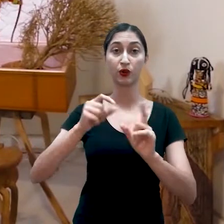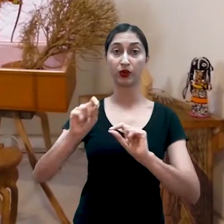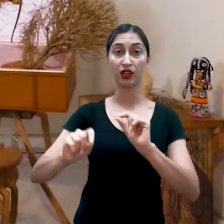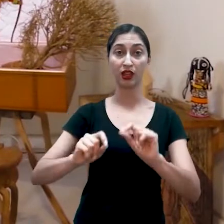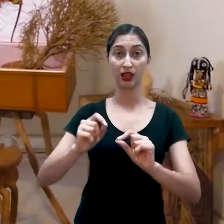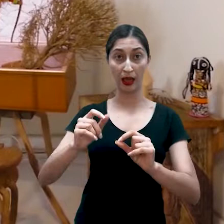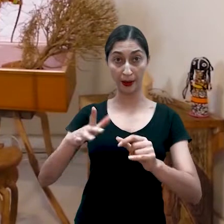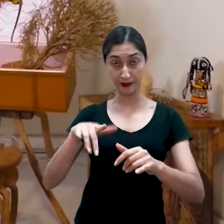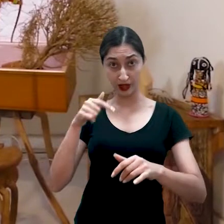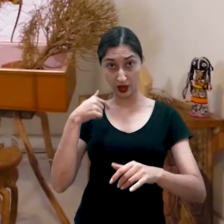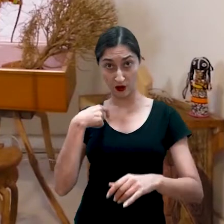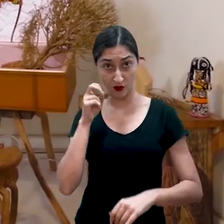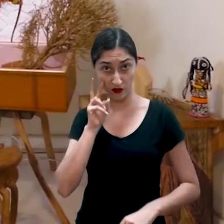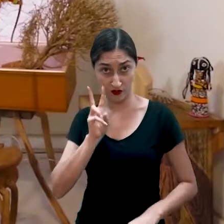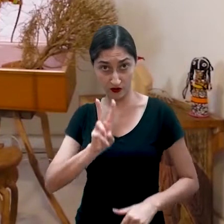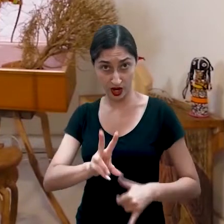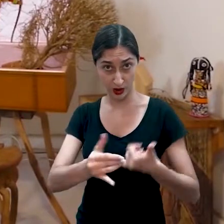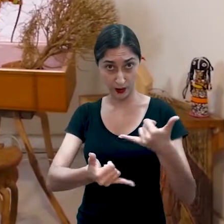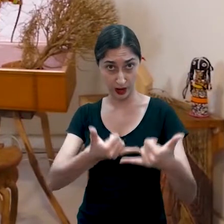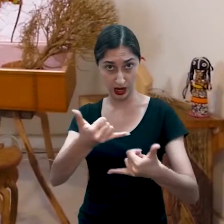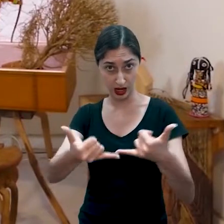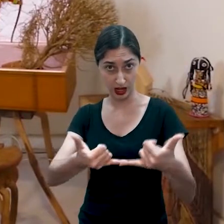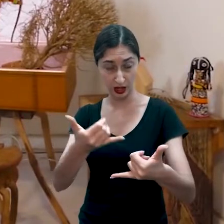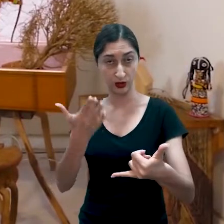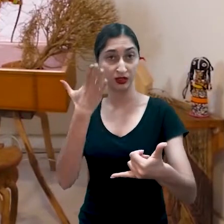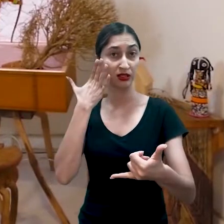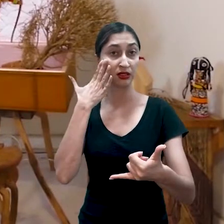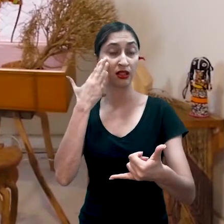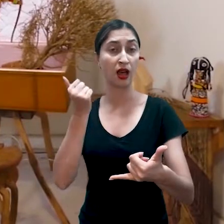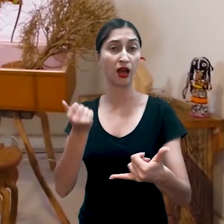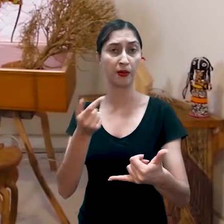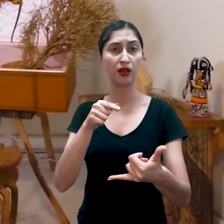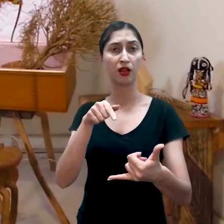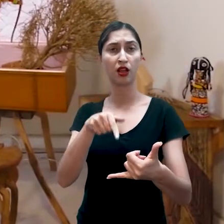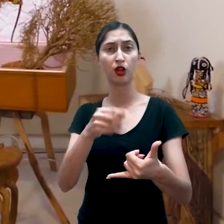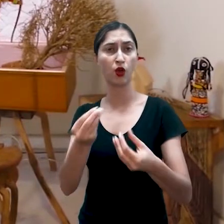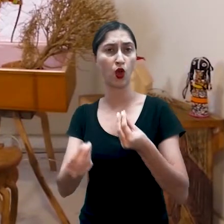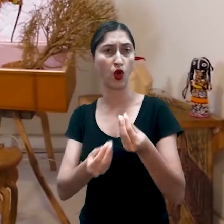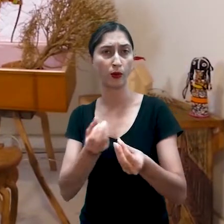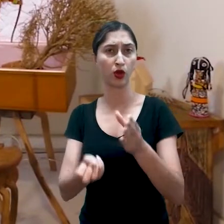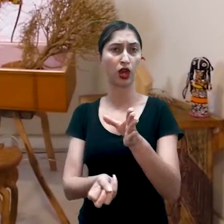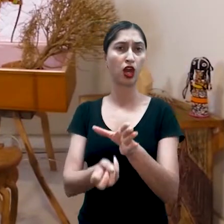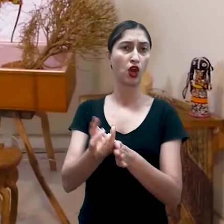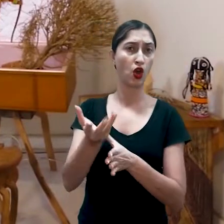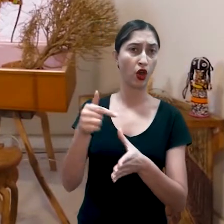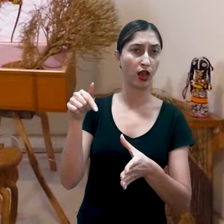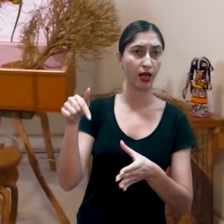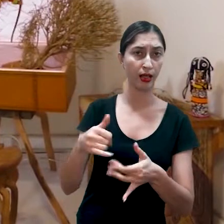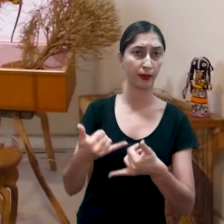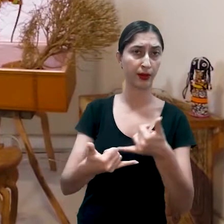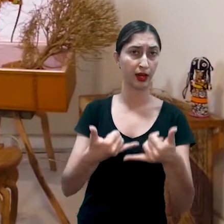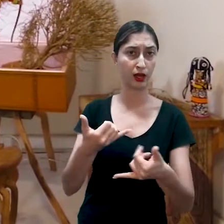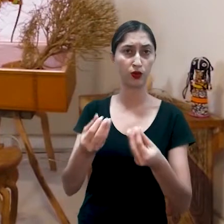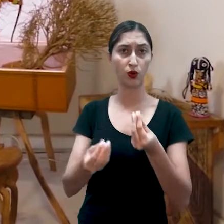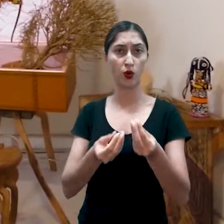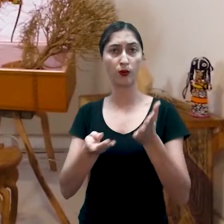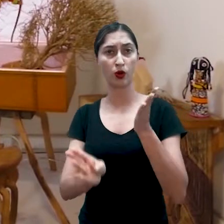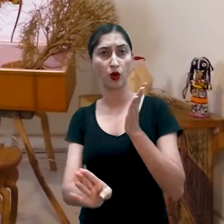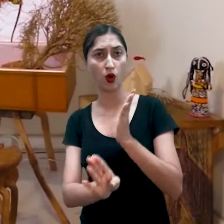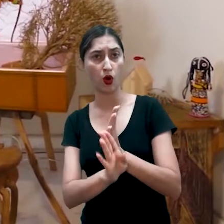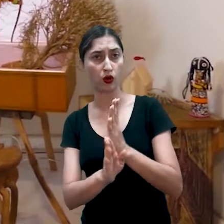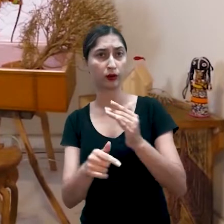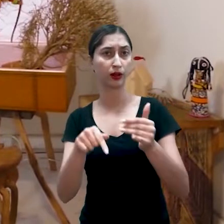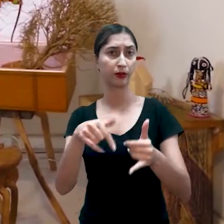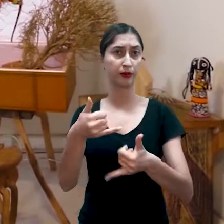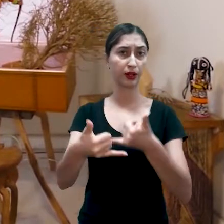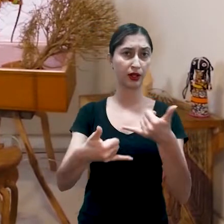brinquedo veio, é ouvir como ele foi feito, como ele foi achado, como